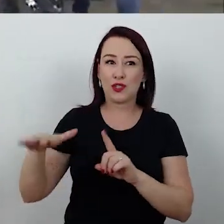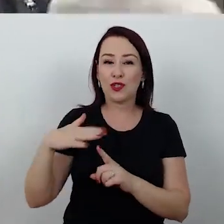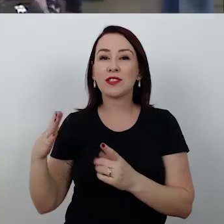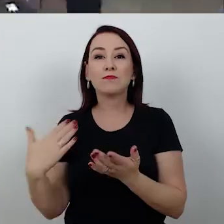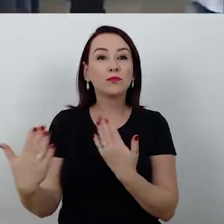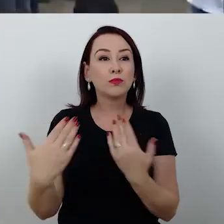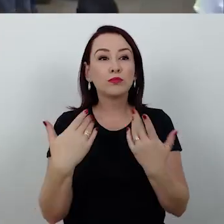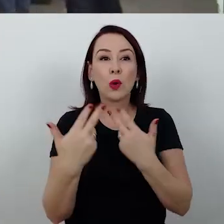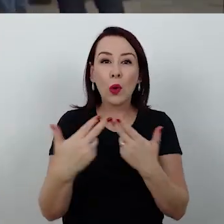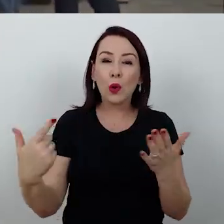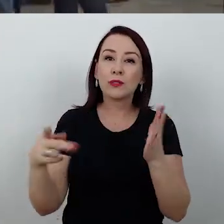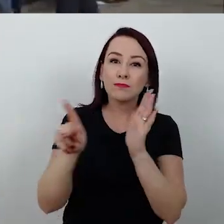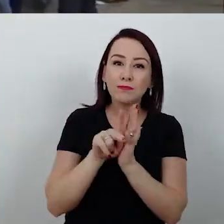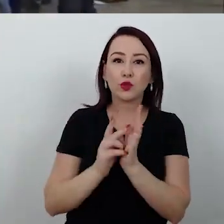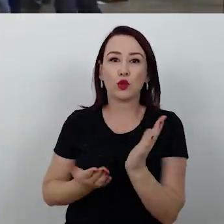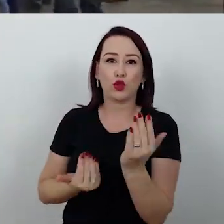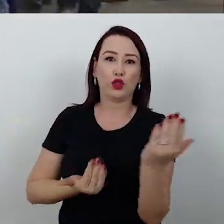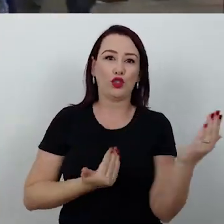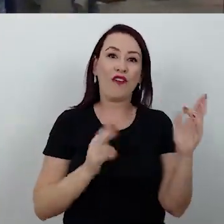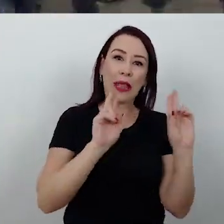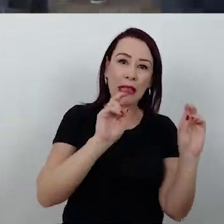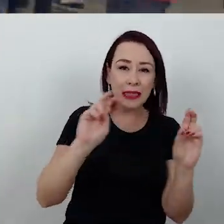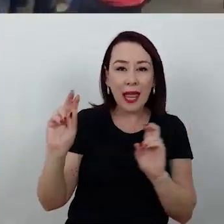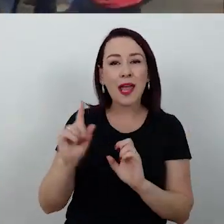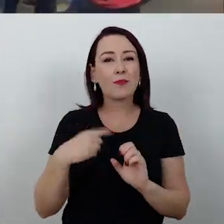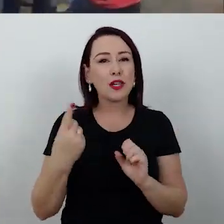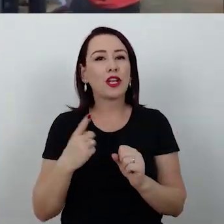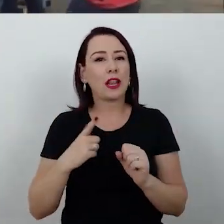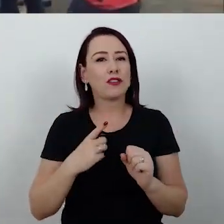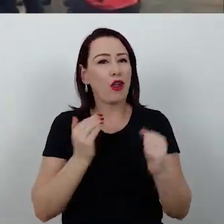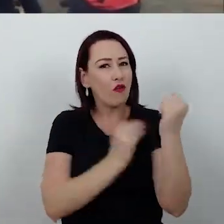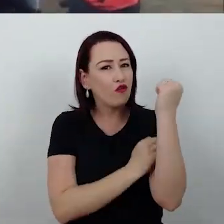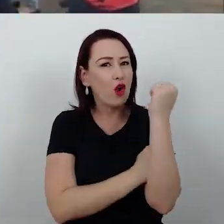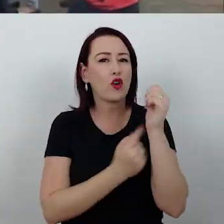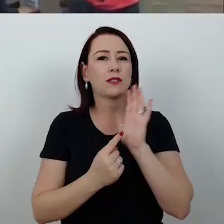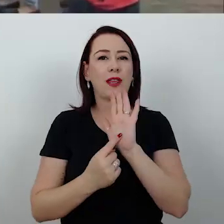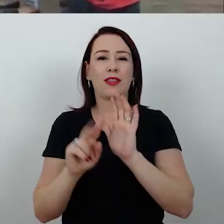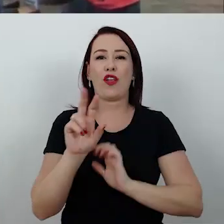do universo juvenil, para que cada vez mais a gente possa ter força e voz.